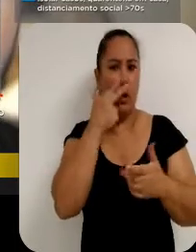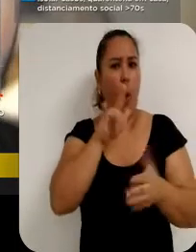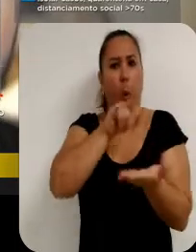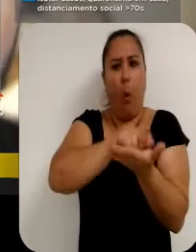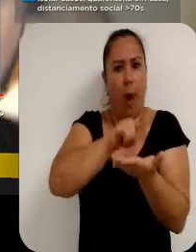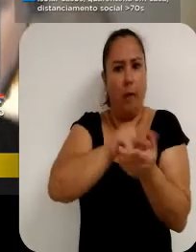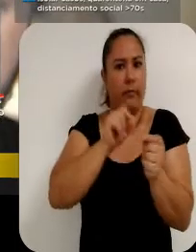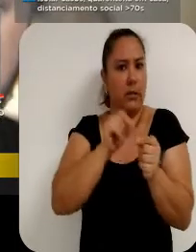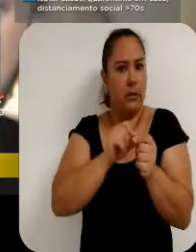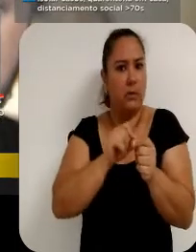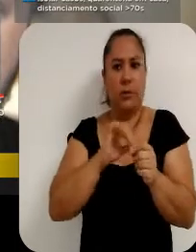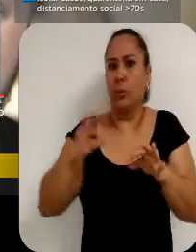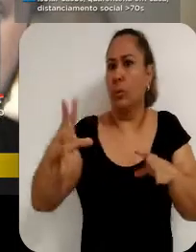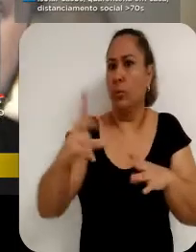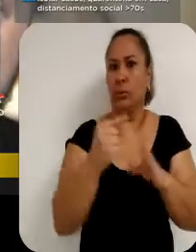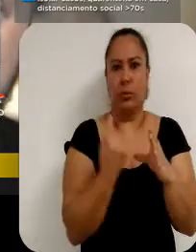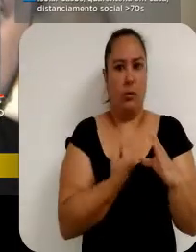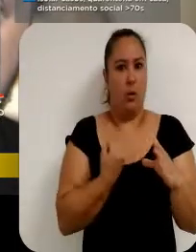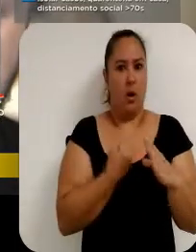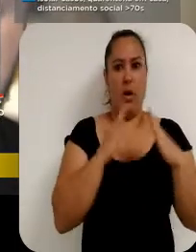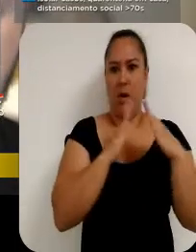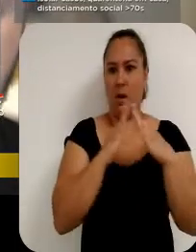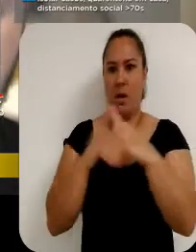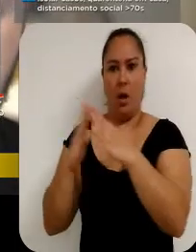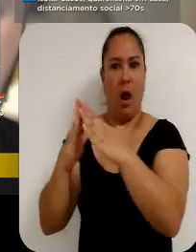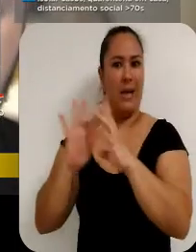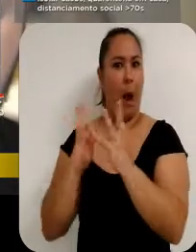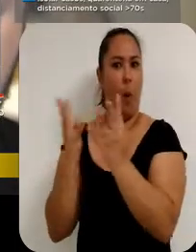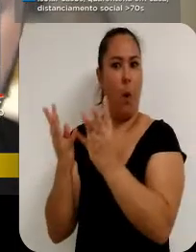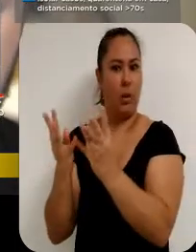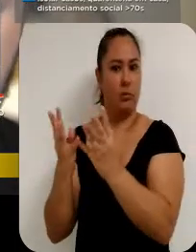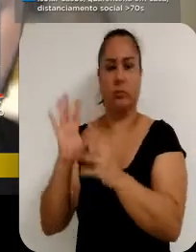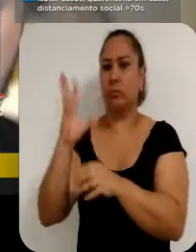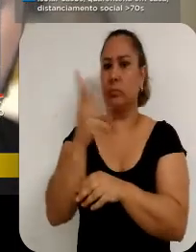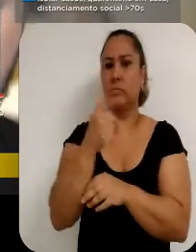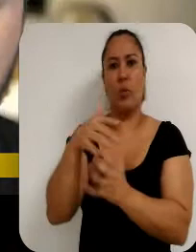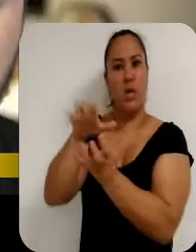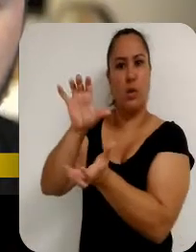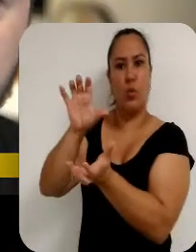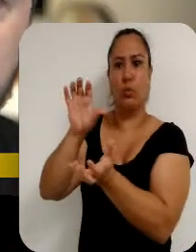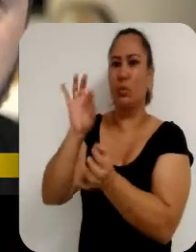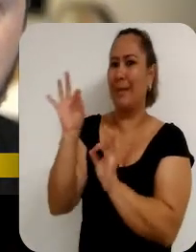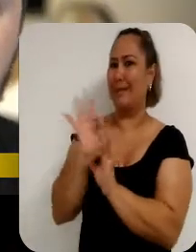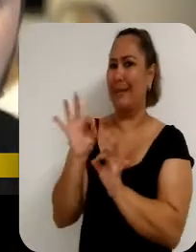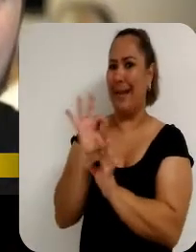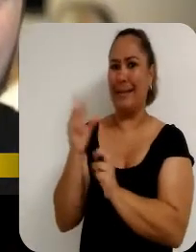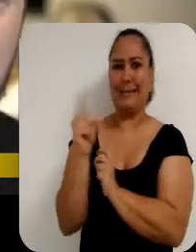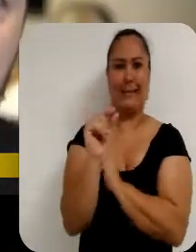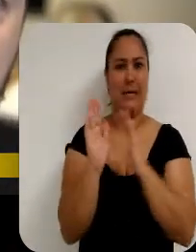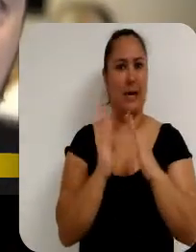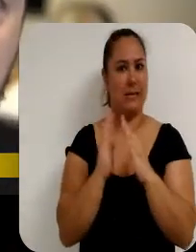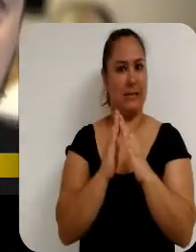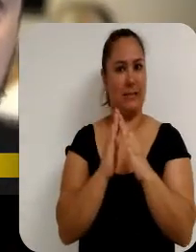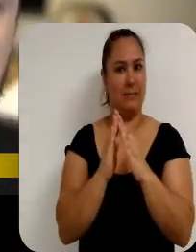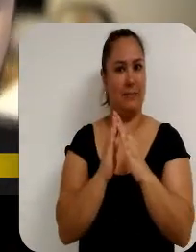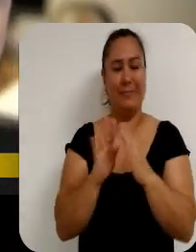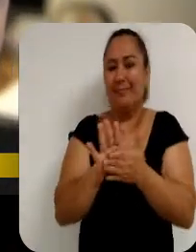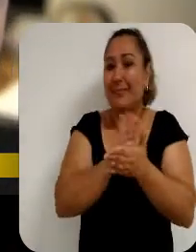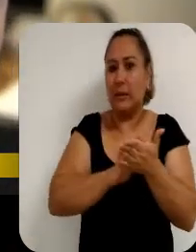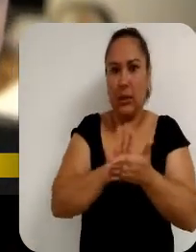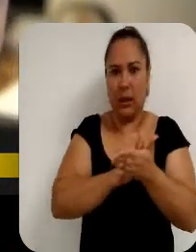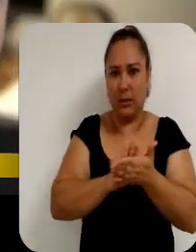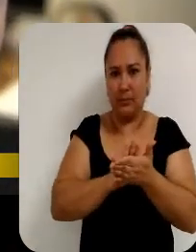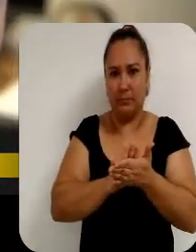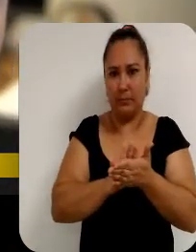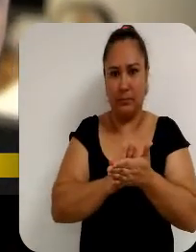mundo e pelo menos os idosos não podem sair de casa. Em nenhum dos cenários